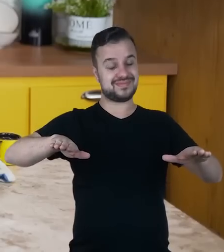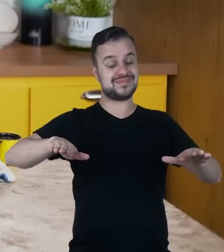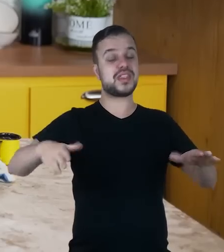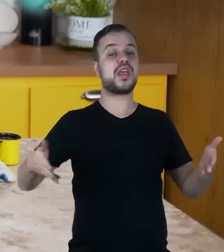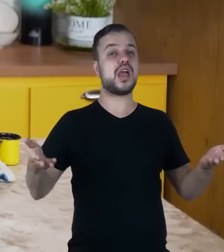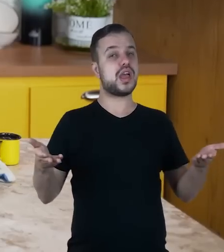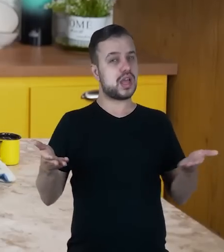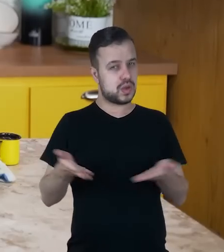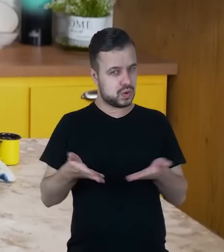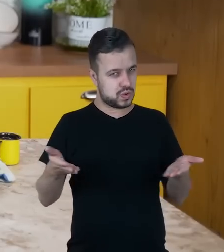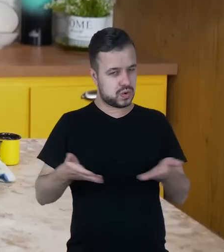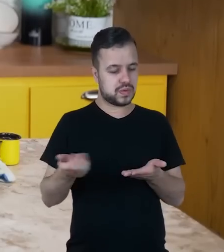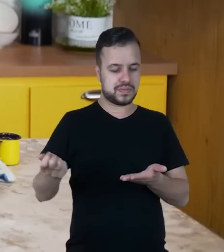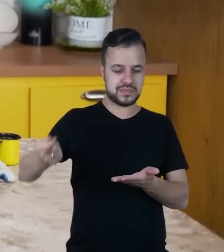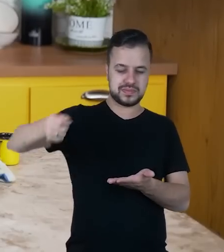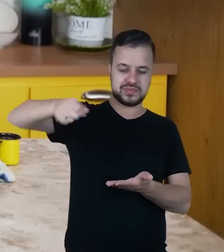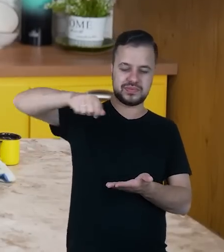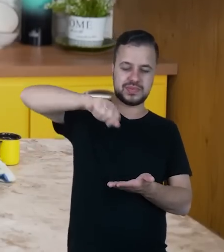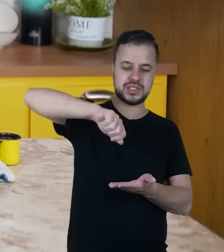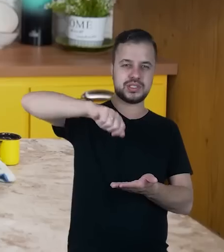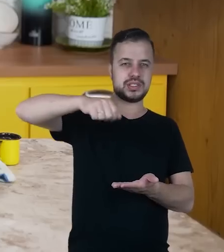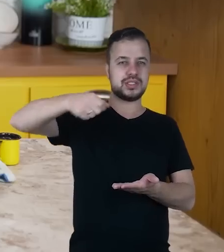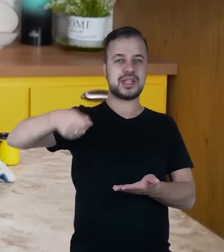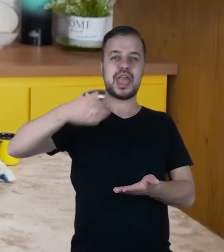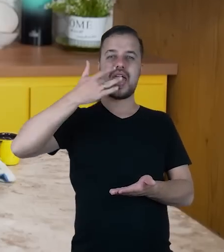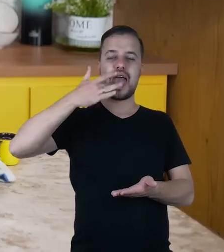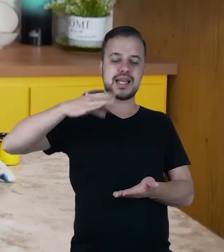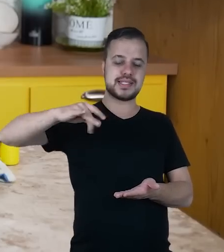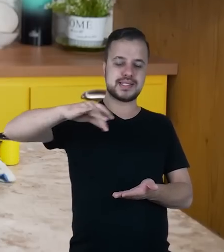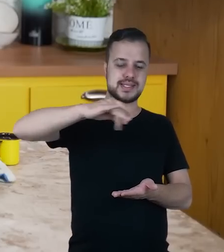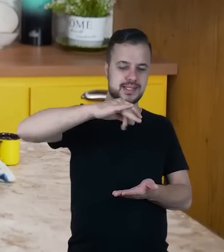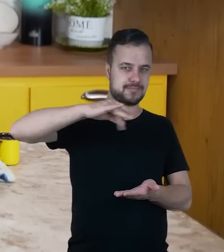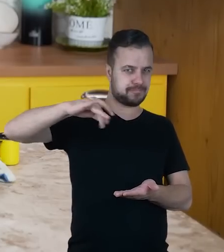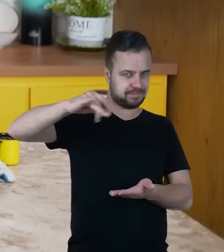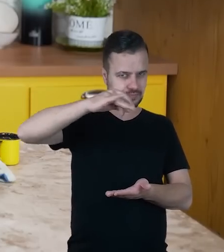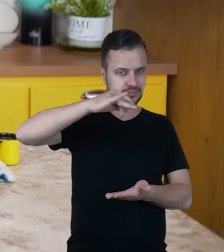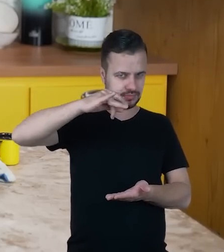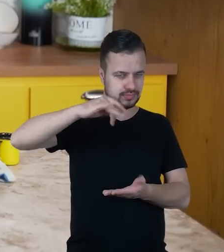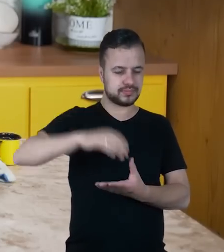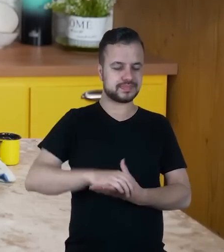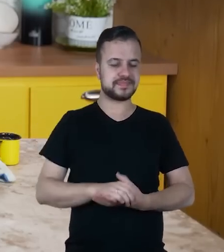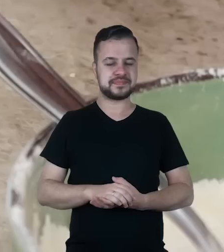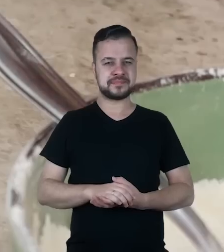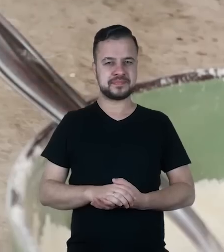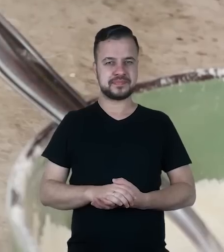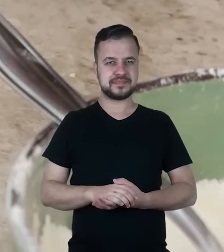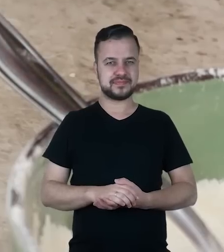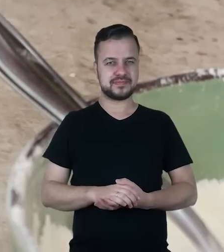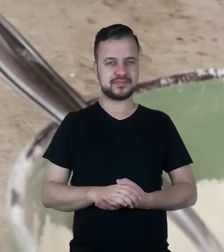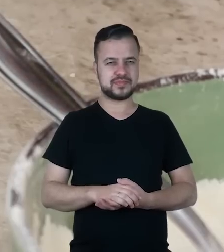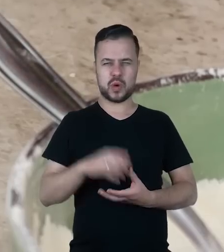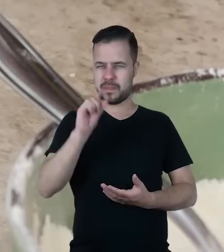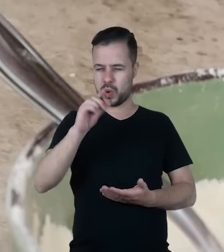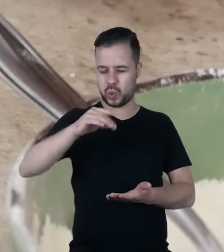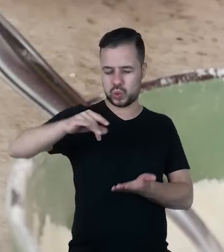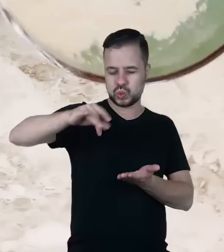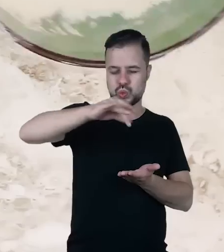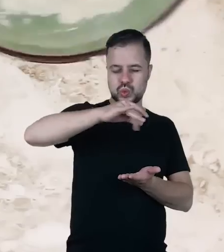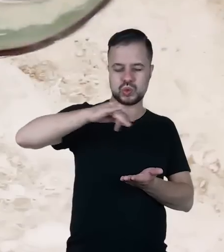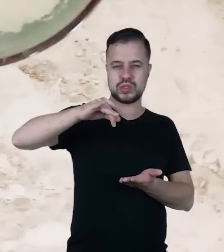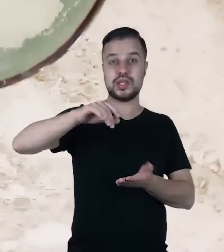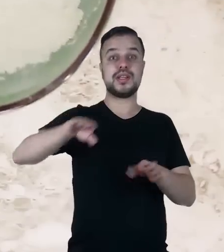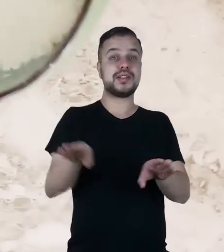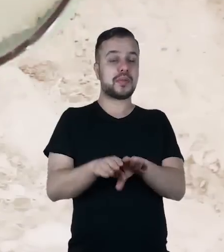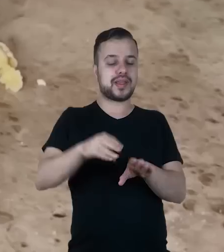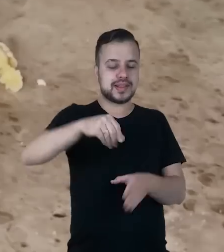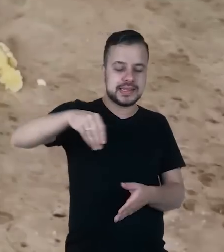nesse momento você acrescenta uma colher de chá bem rasinha de sal, não coloca muito, tá? Ó. Vou